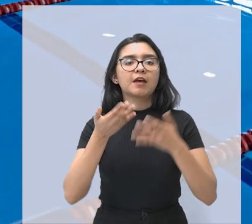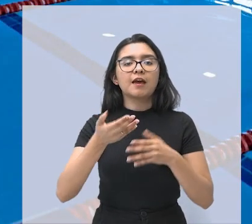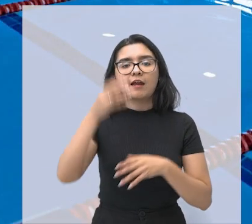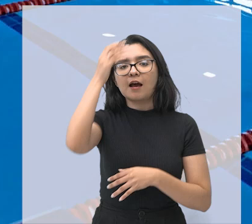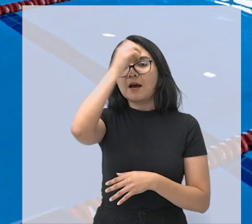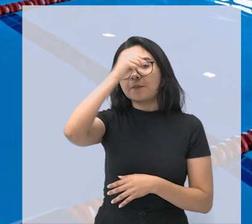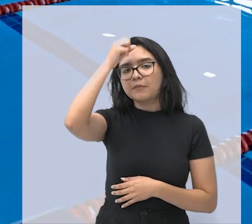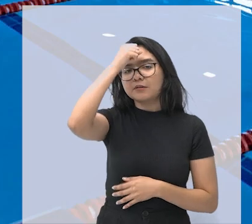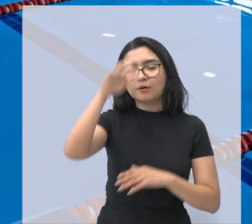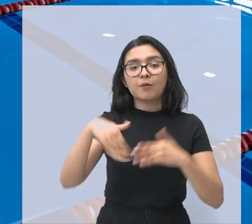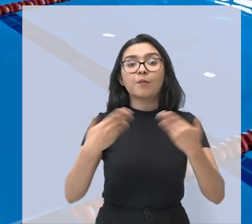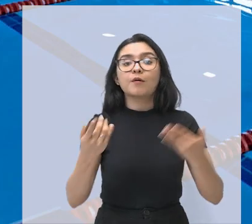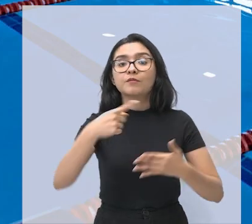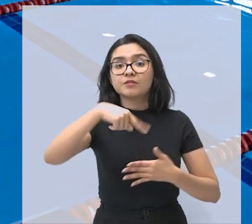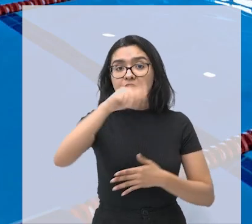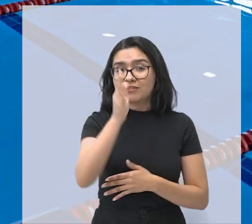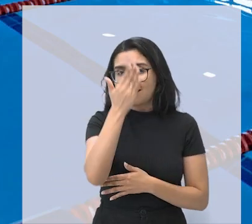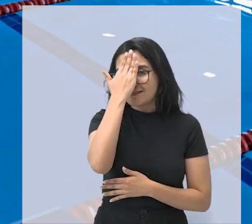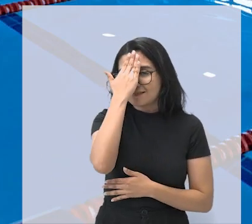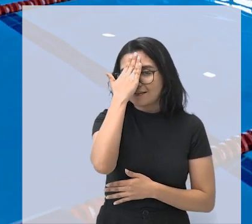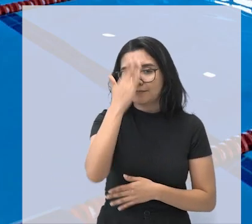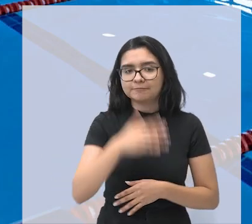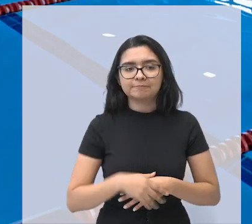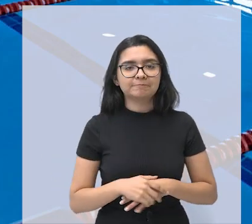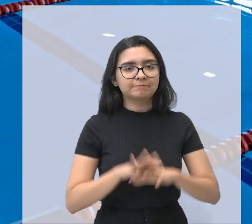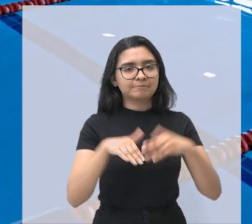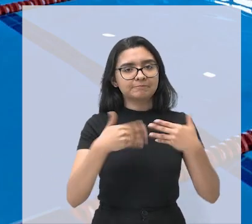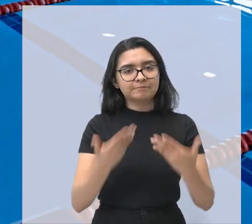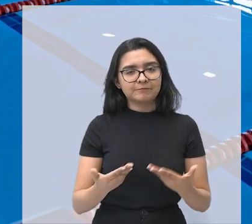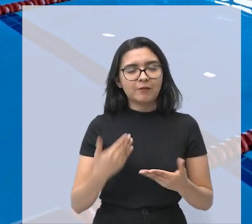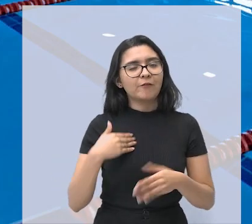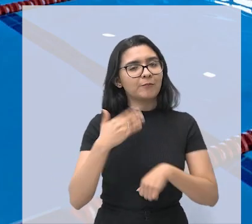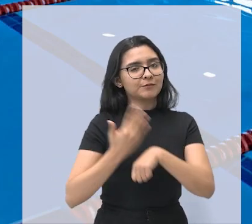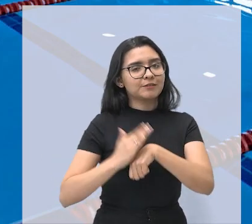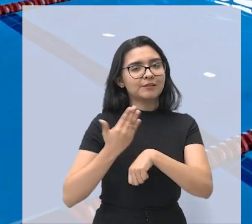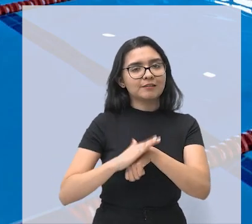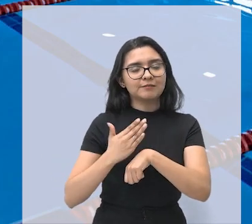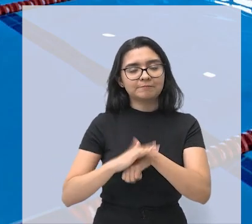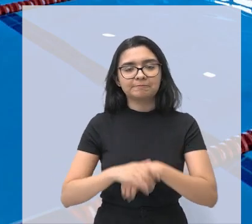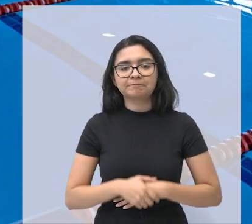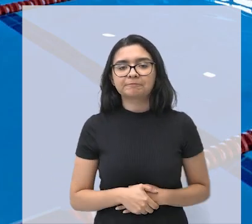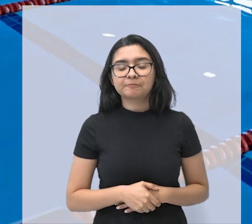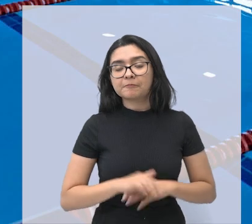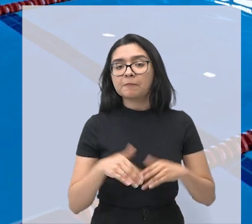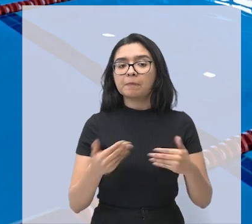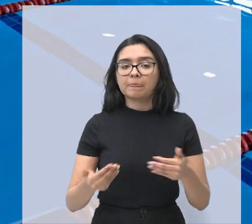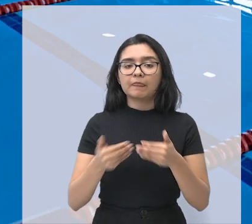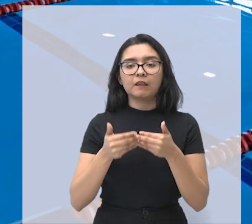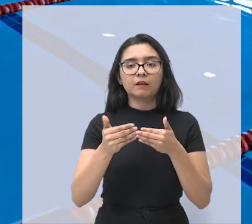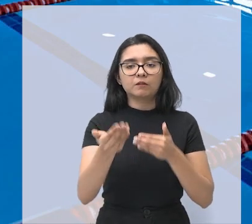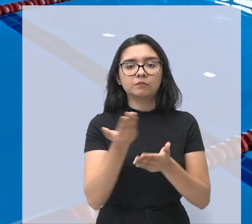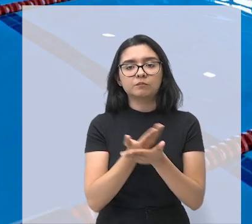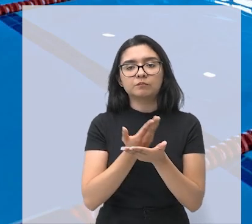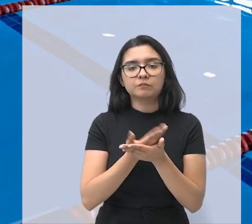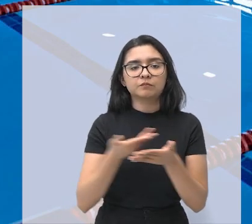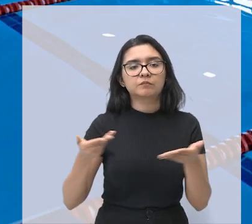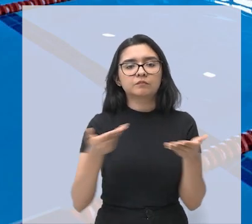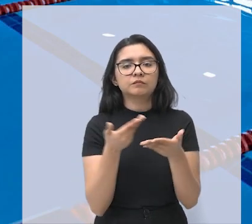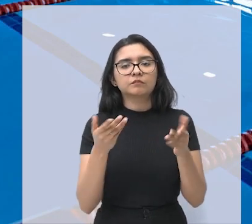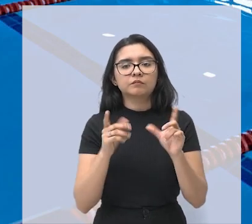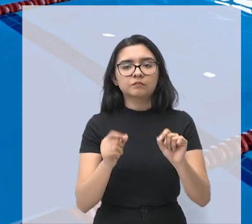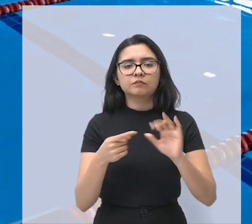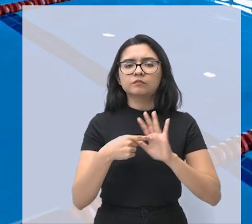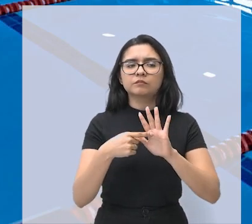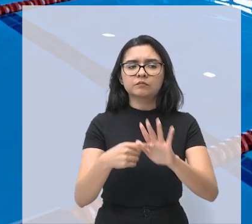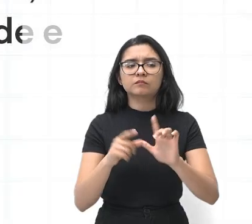aprender? Qual que vocês já sabem? Vamos aprimorar aí qualquer dia desses? Bom, prosseguindo a aula, eu quero falar para vocês